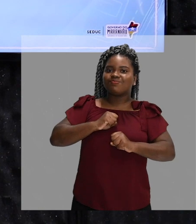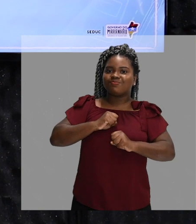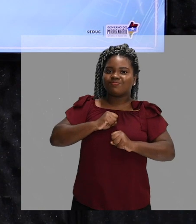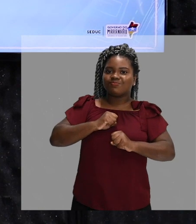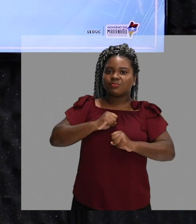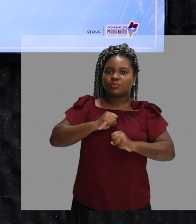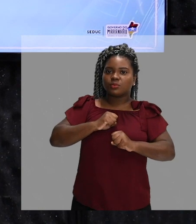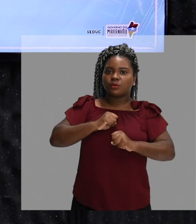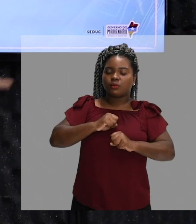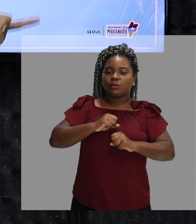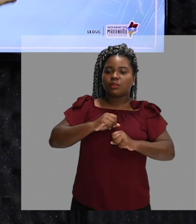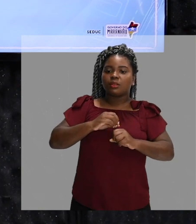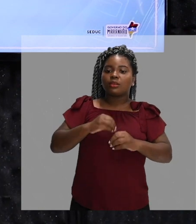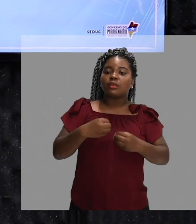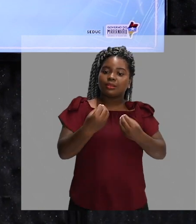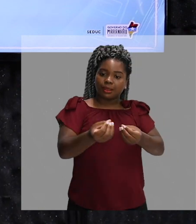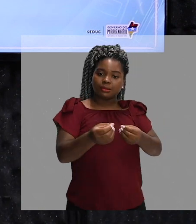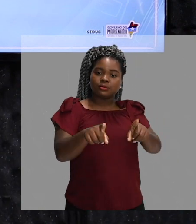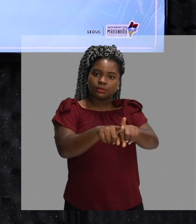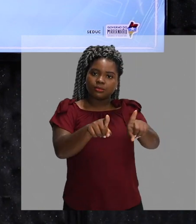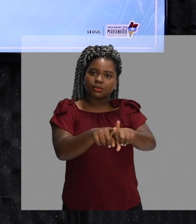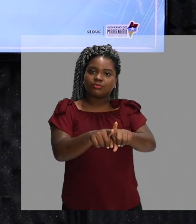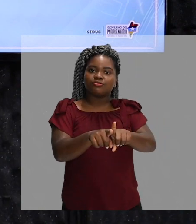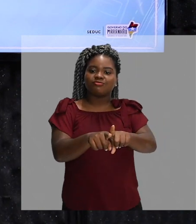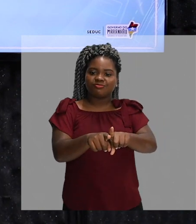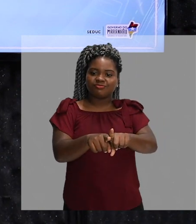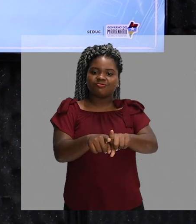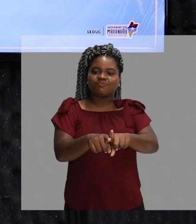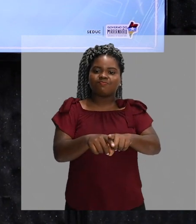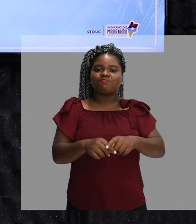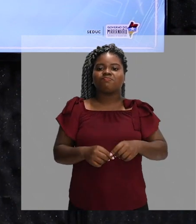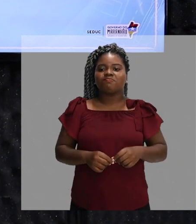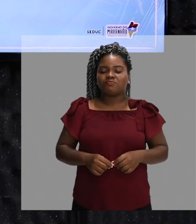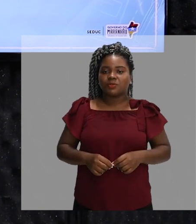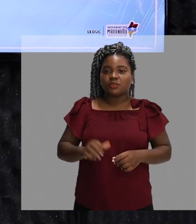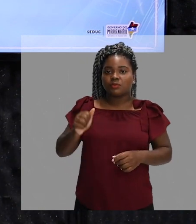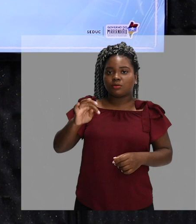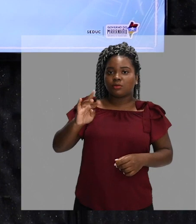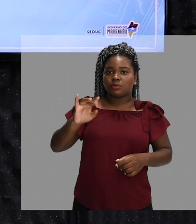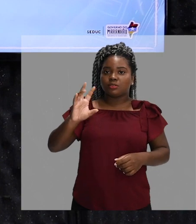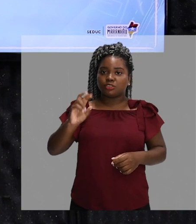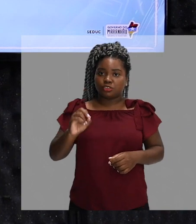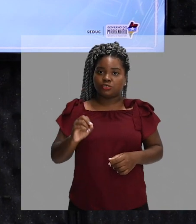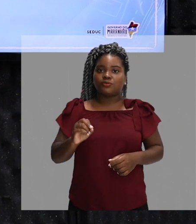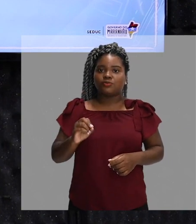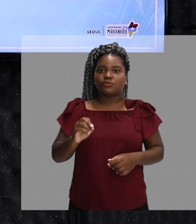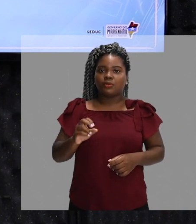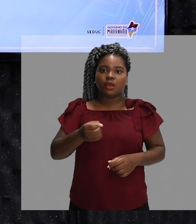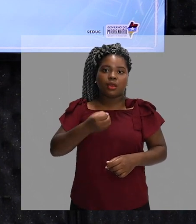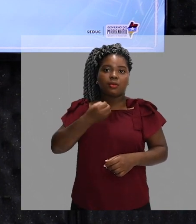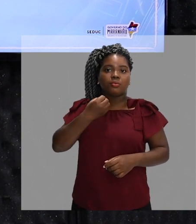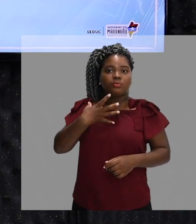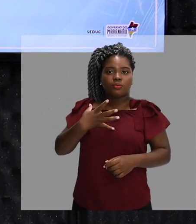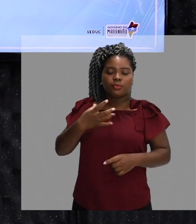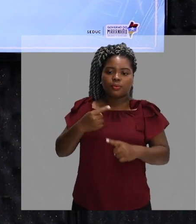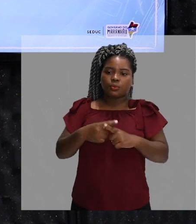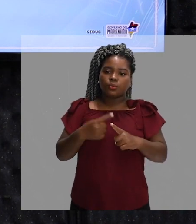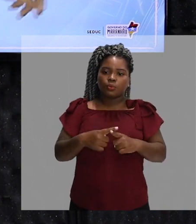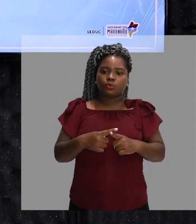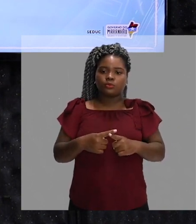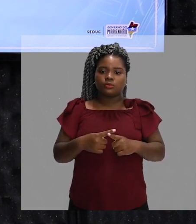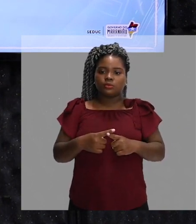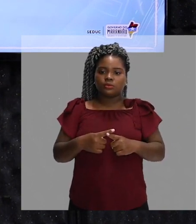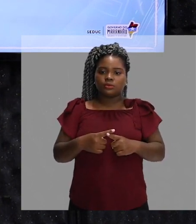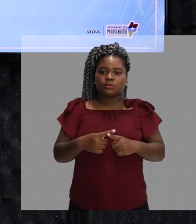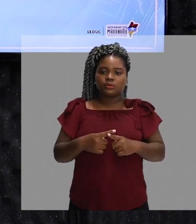mesmo emitiu. A vantagem dos sensores ativos é que o tempo não precisa estar limpo.